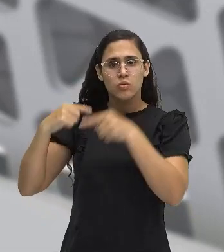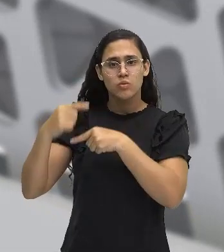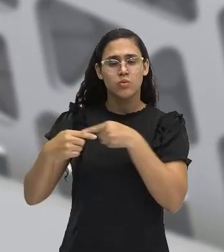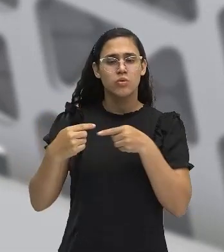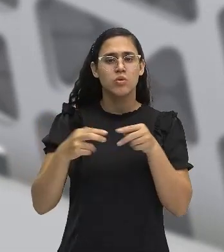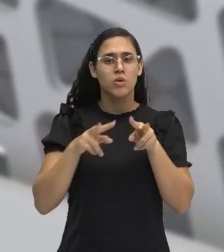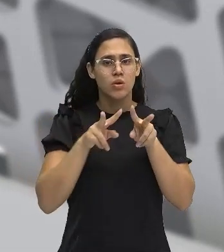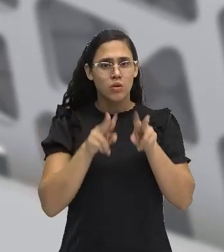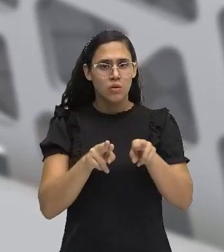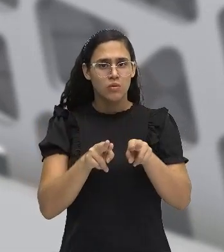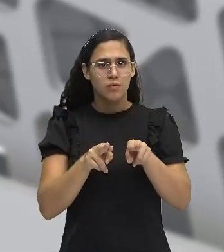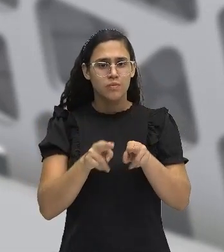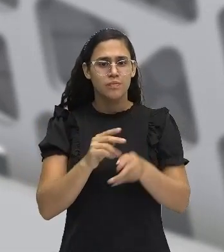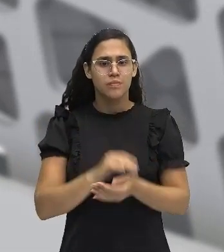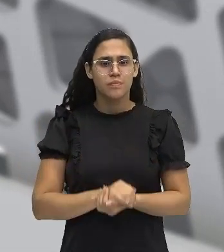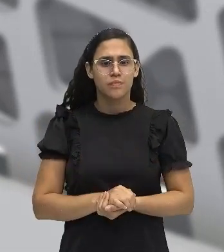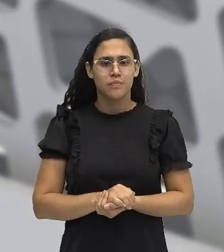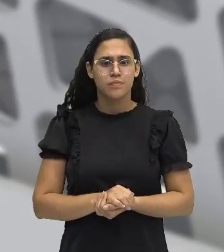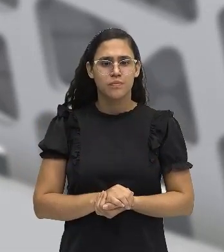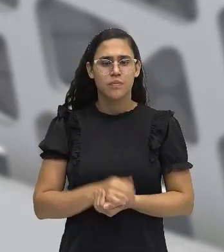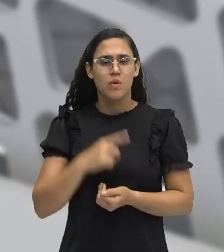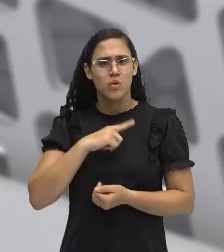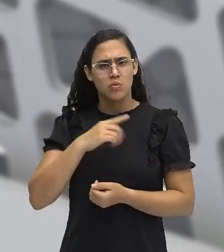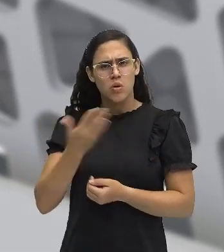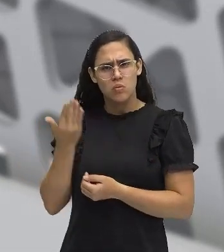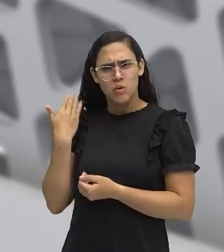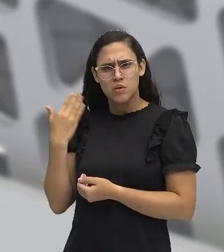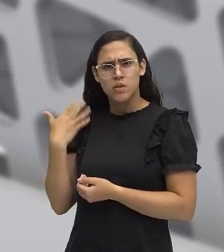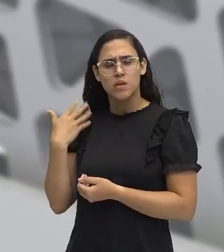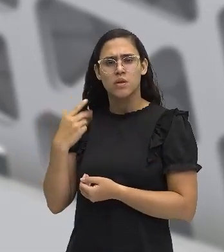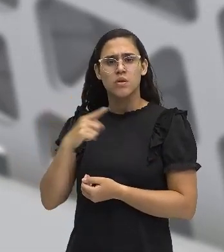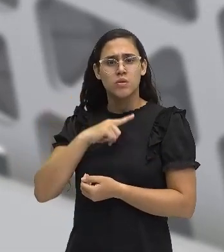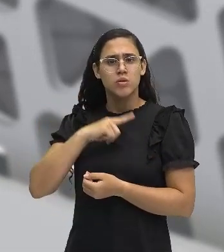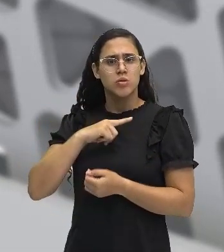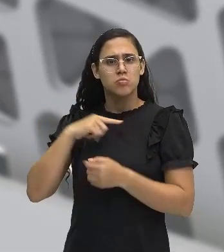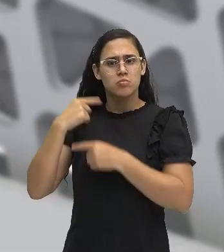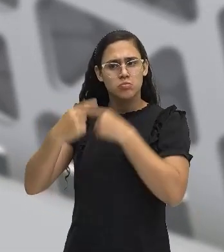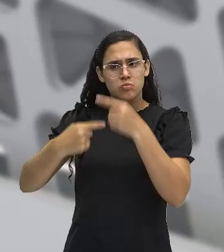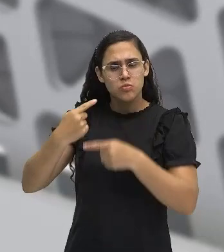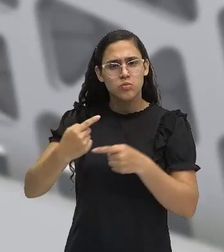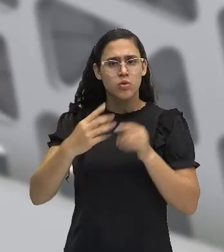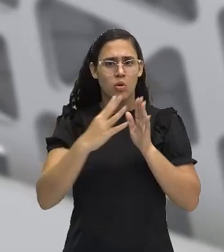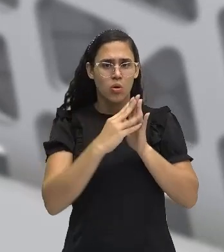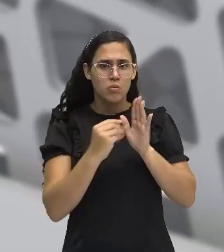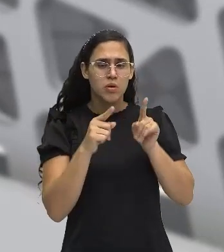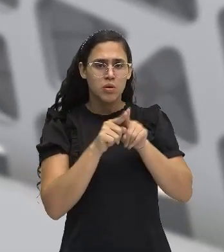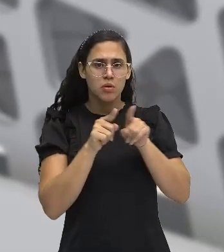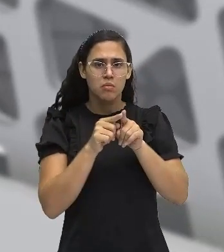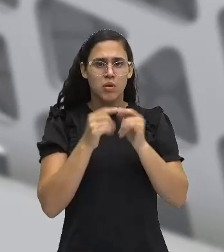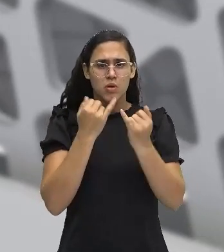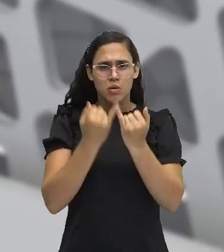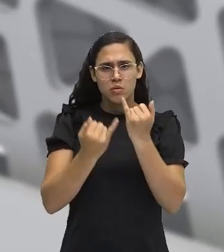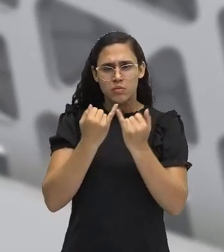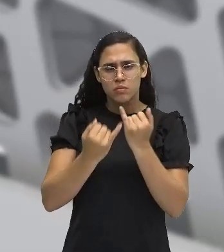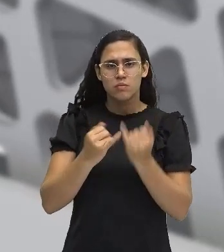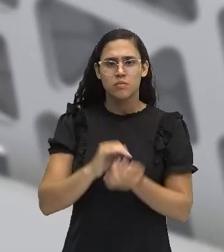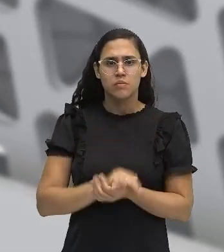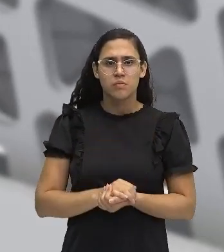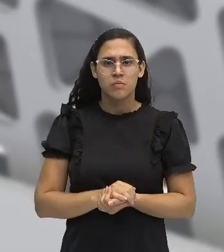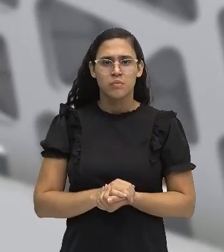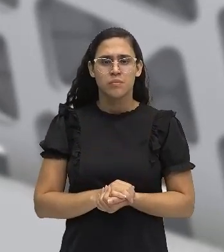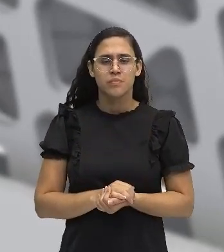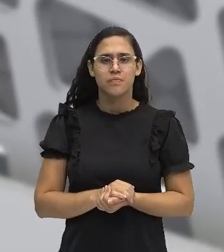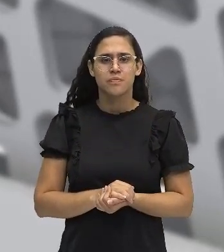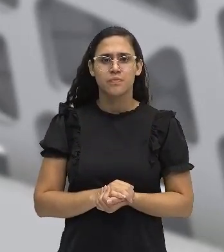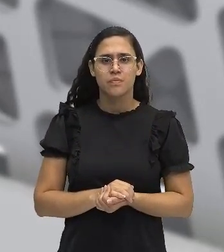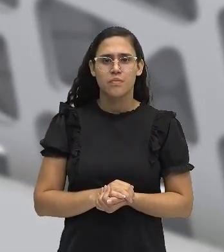que evolutivamente a gente veio de um ancestral em comum, por isso a gente tem tantas semelhanças, tá? E aí, com isso, a